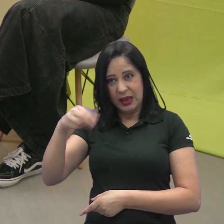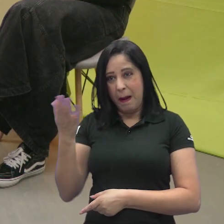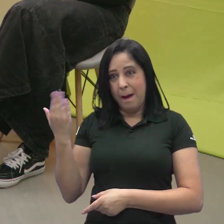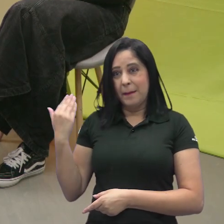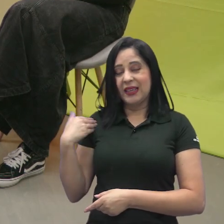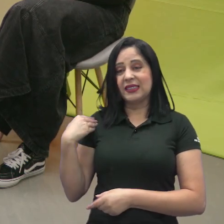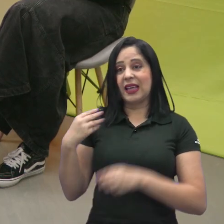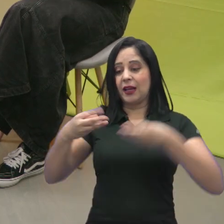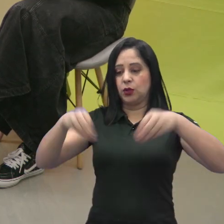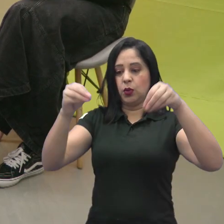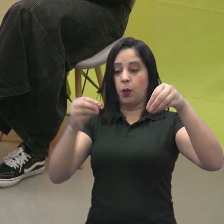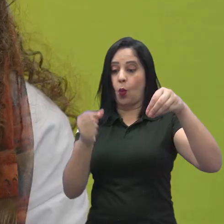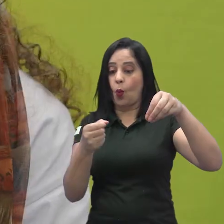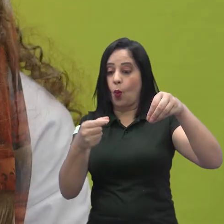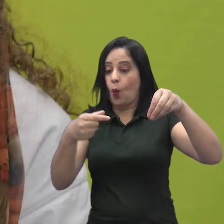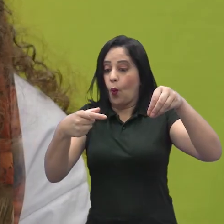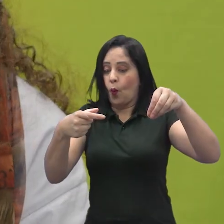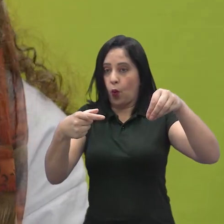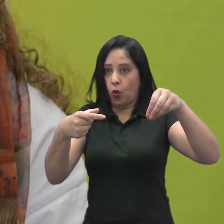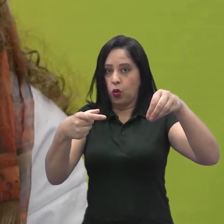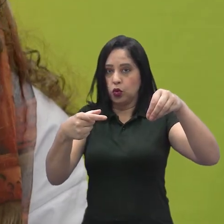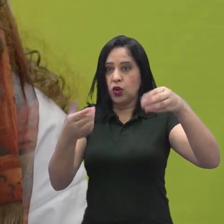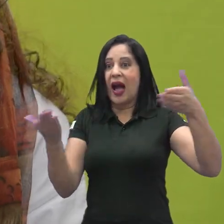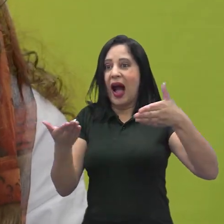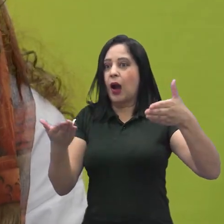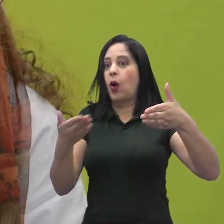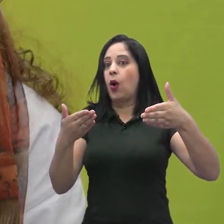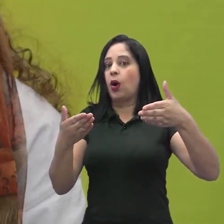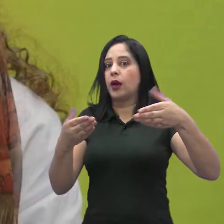existem calças dos anos 80 que são intactas. Então,